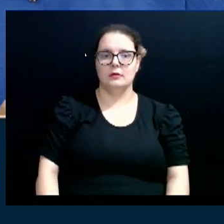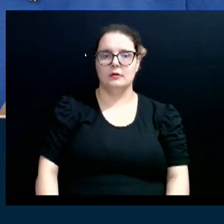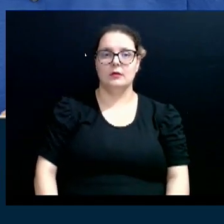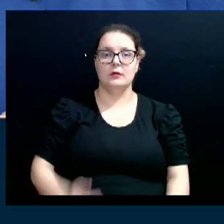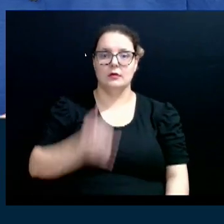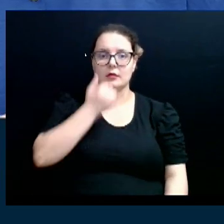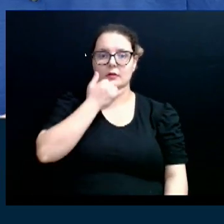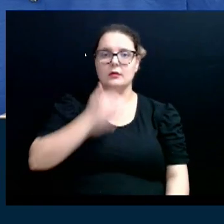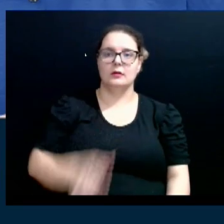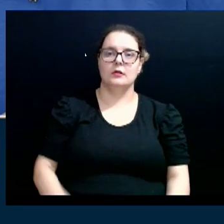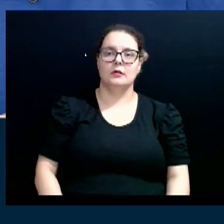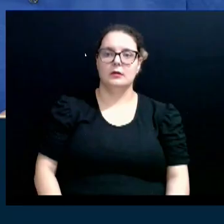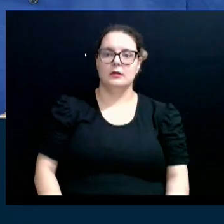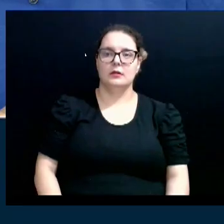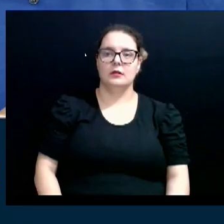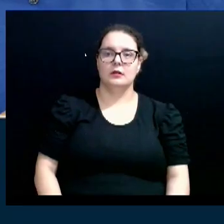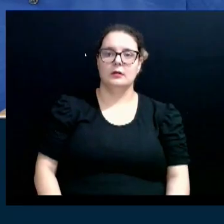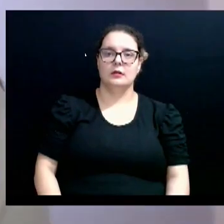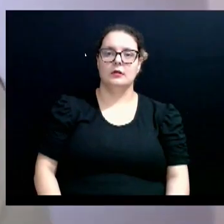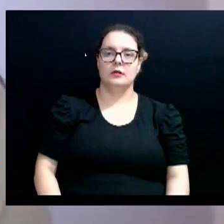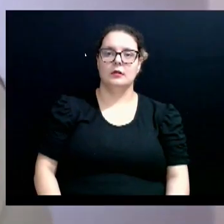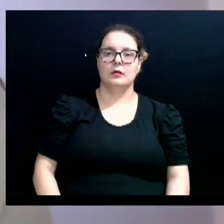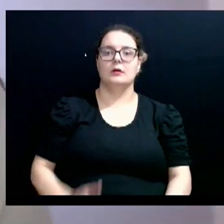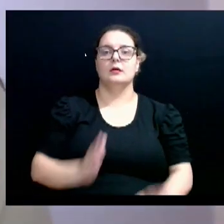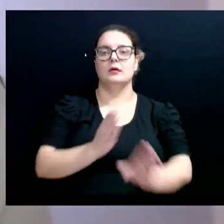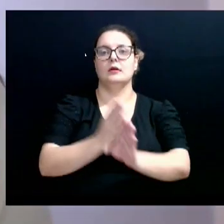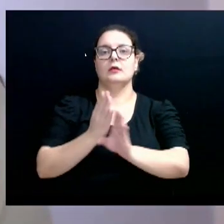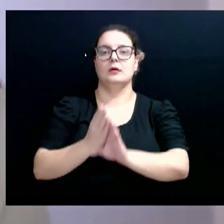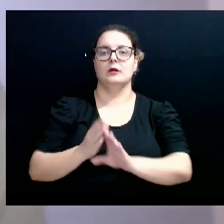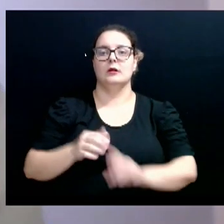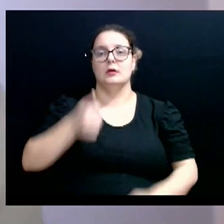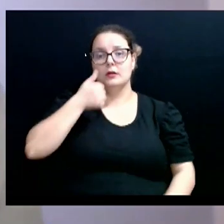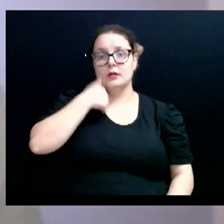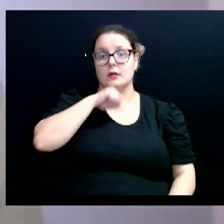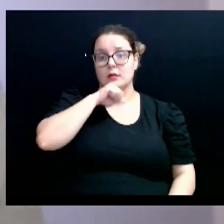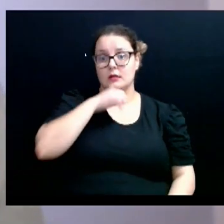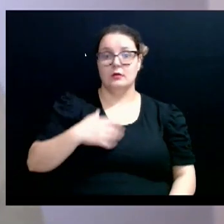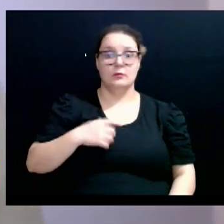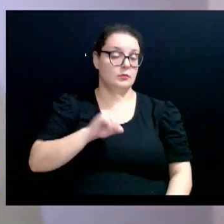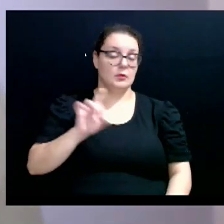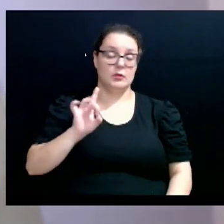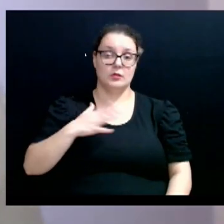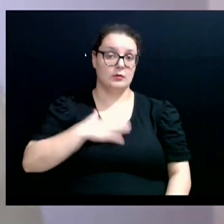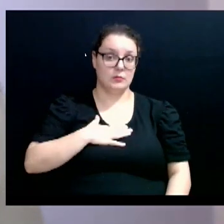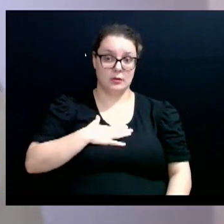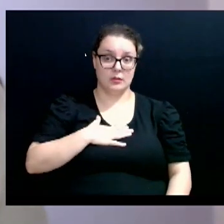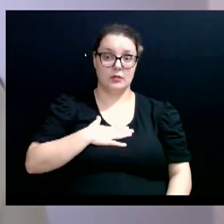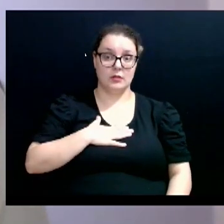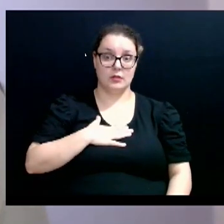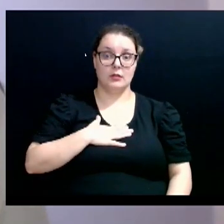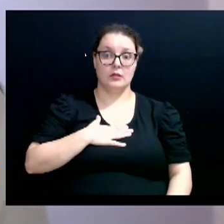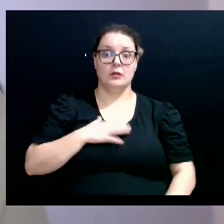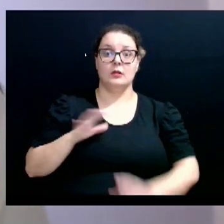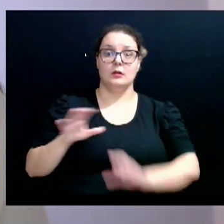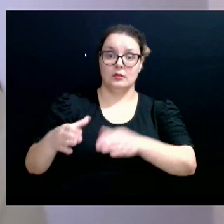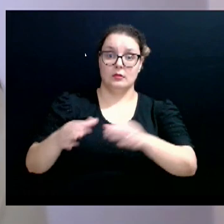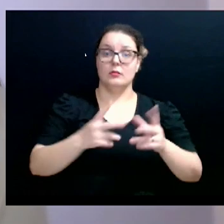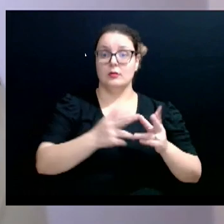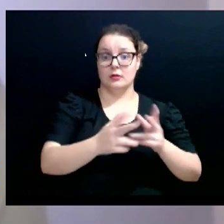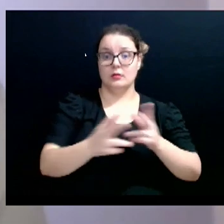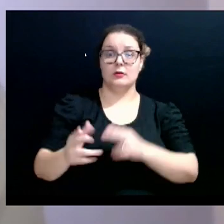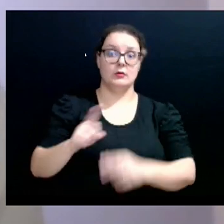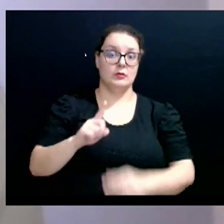falam: "Ai, a maternidade não é só minha, tem outras Uhum. que estão passando pela mesma coisa, não acontece só aqui em